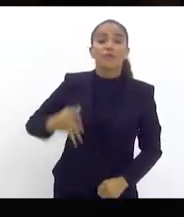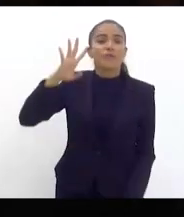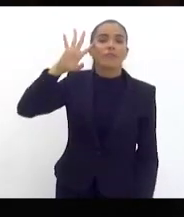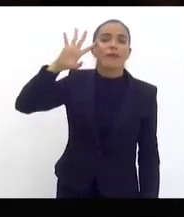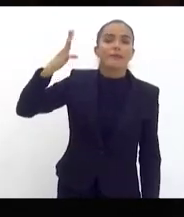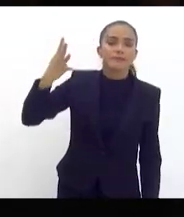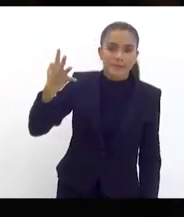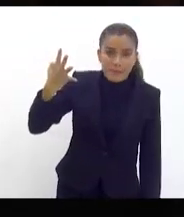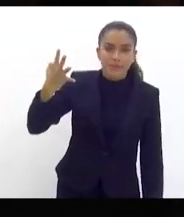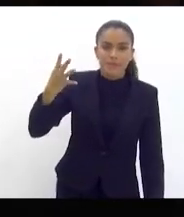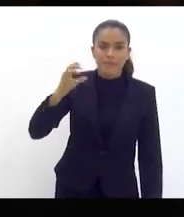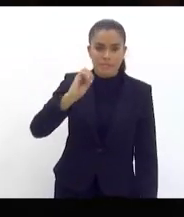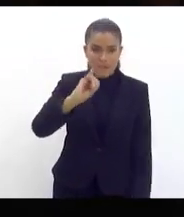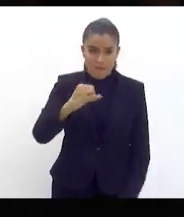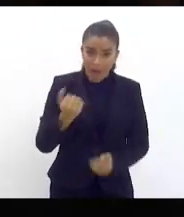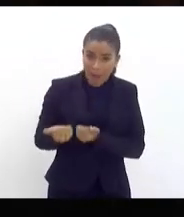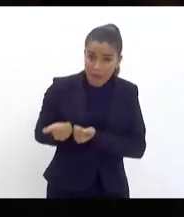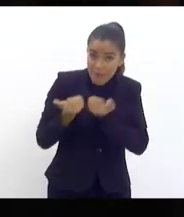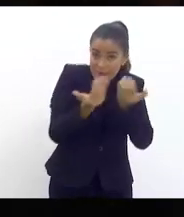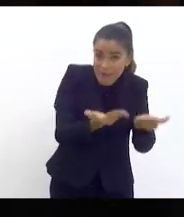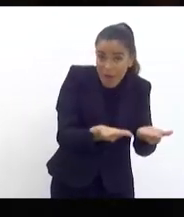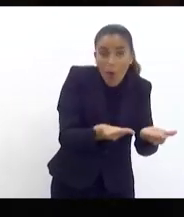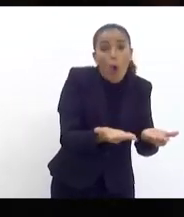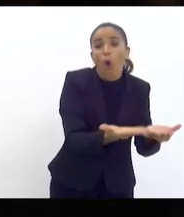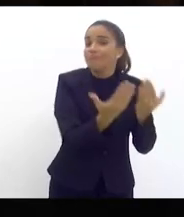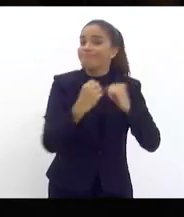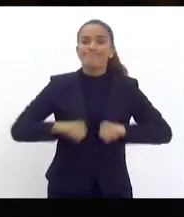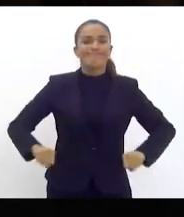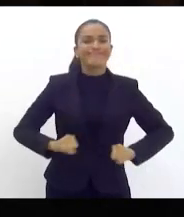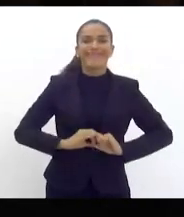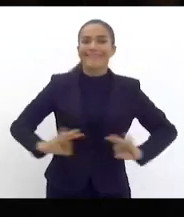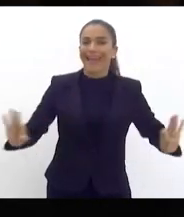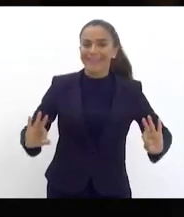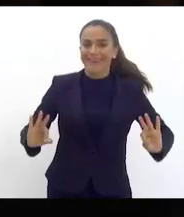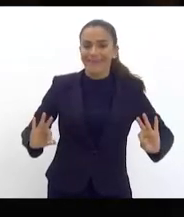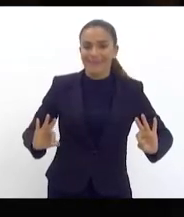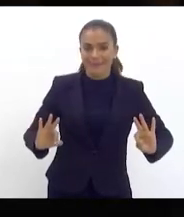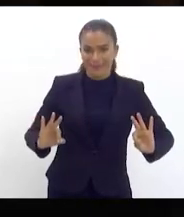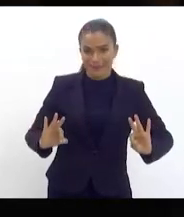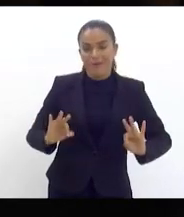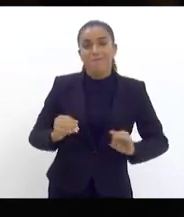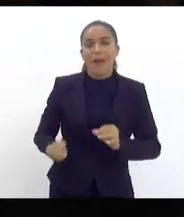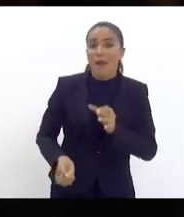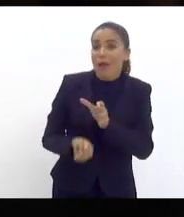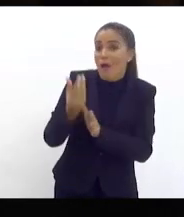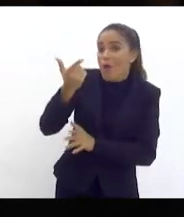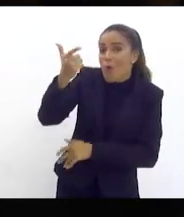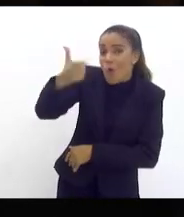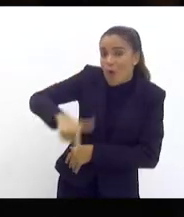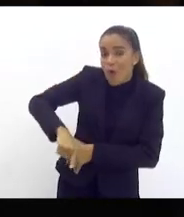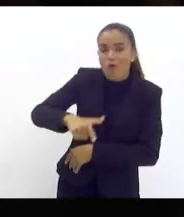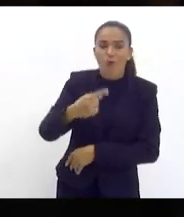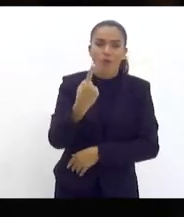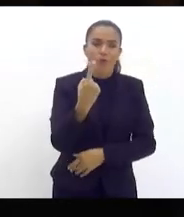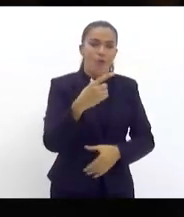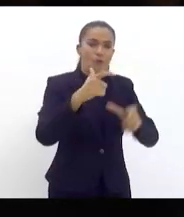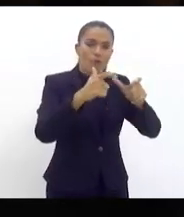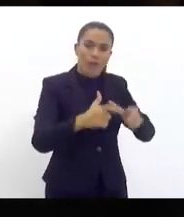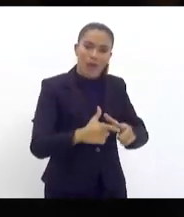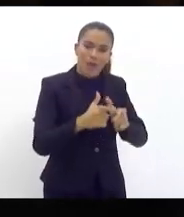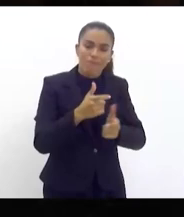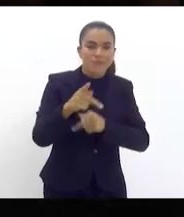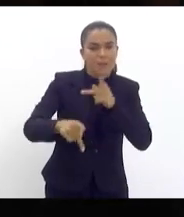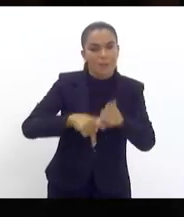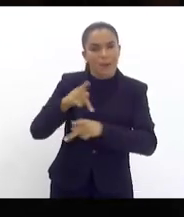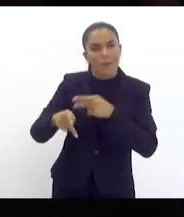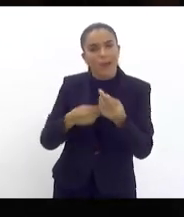decida se vai conceder ou não esse espaço para mais um lugar de acolhimento para essa população